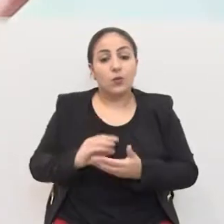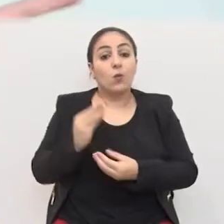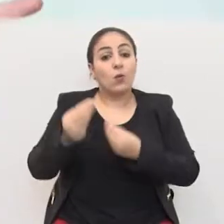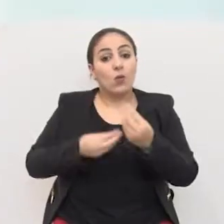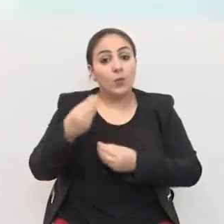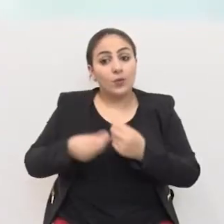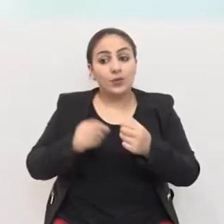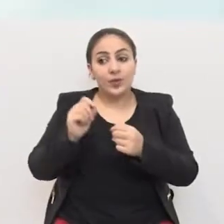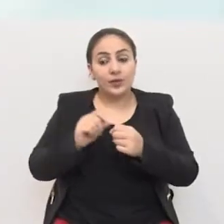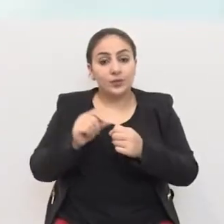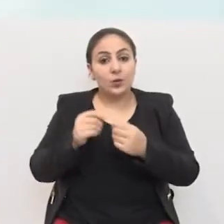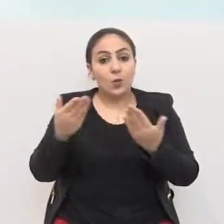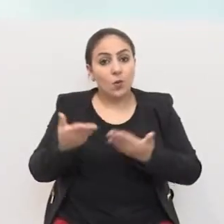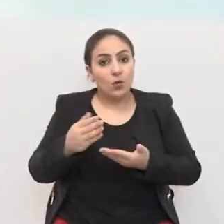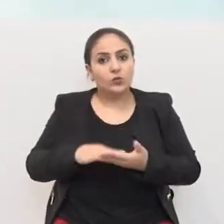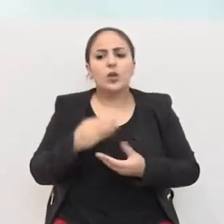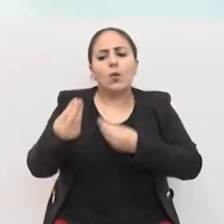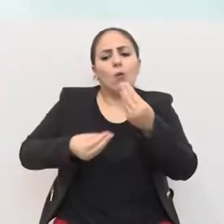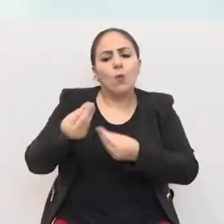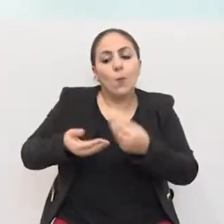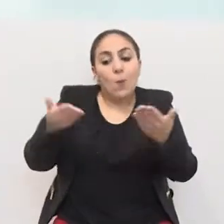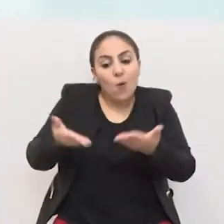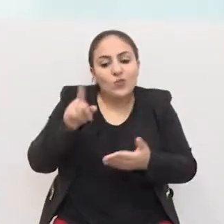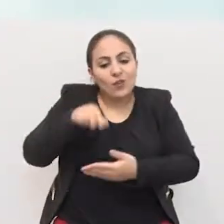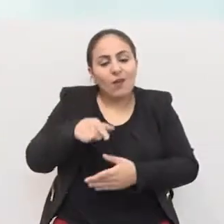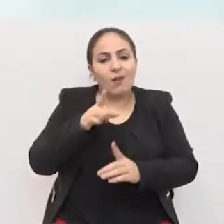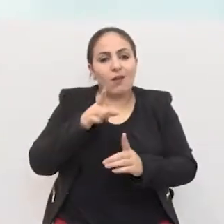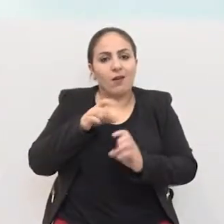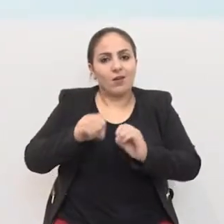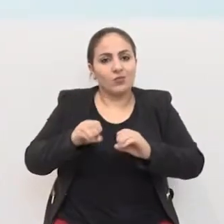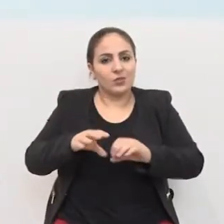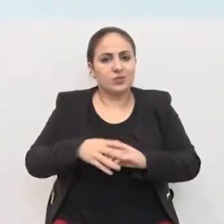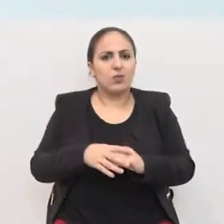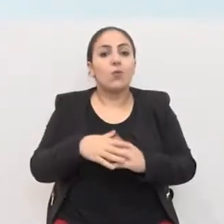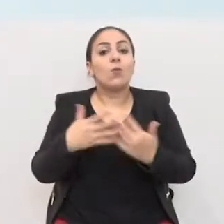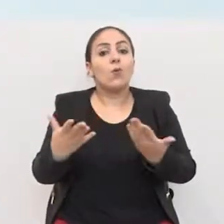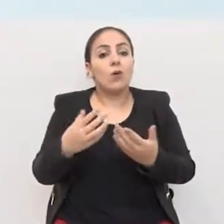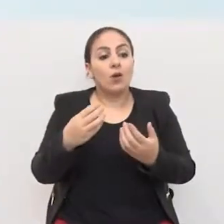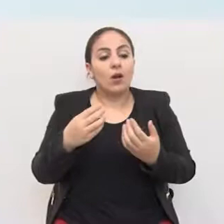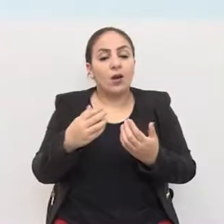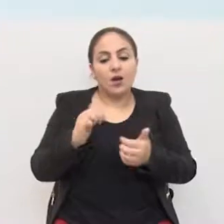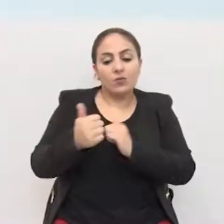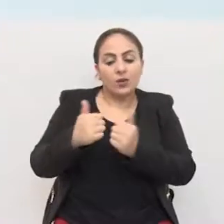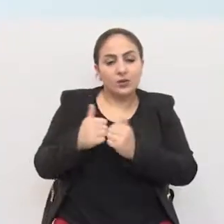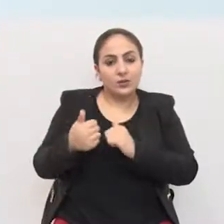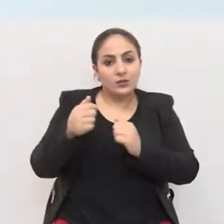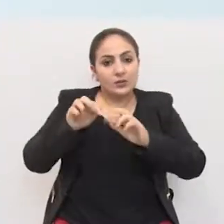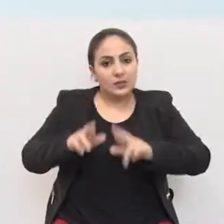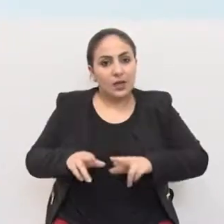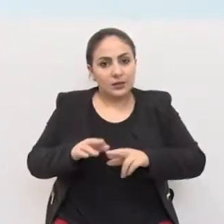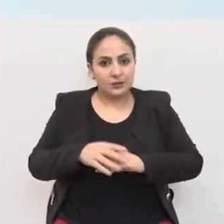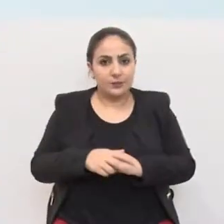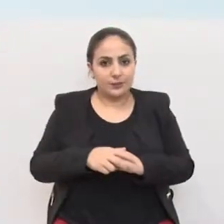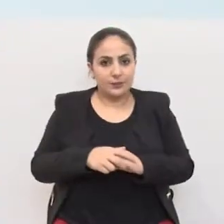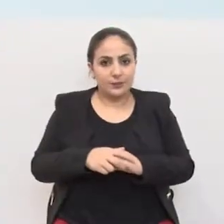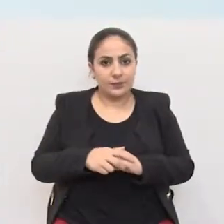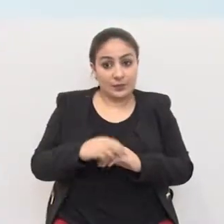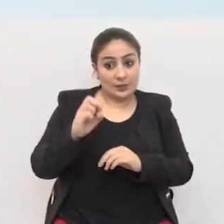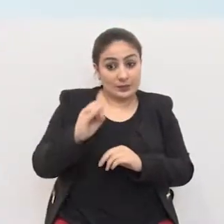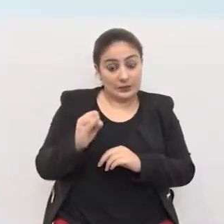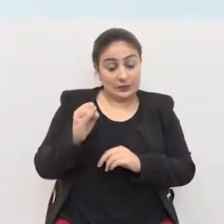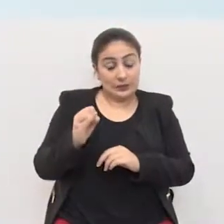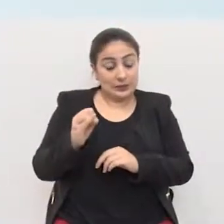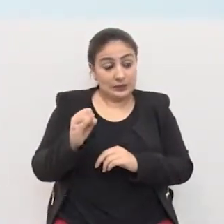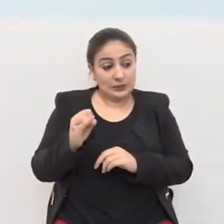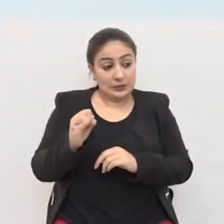o que ela tem sido e hoje como é que ela se encontra a educação pública. Qual é a tua avaliação sobre esse campo atualmente? Se